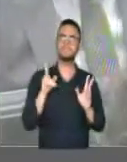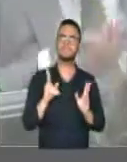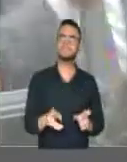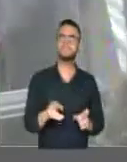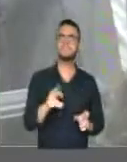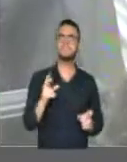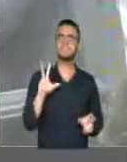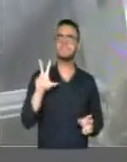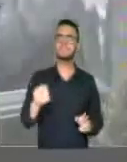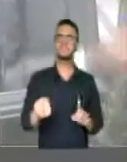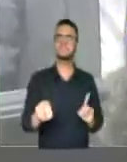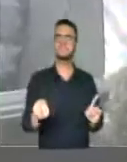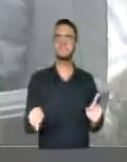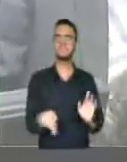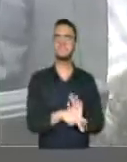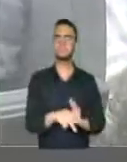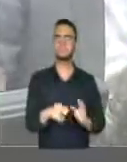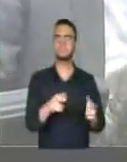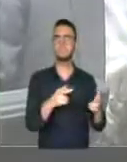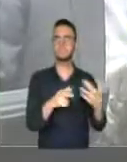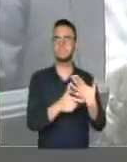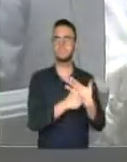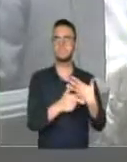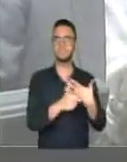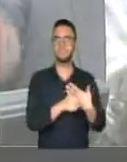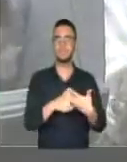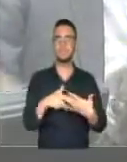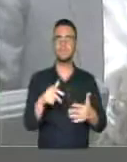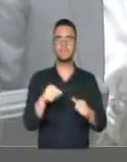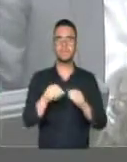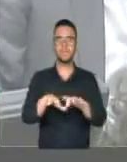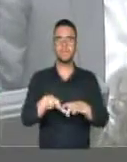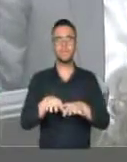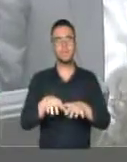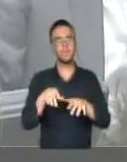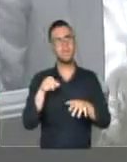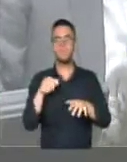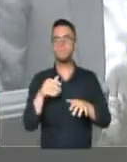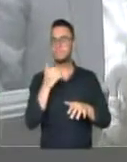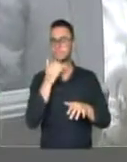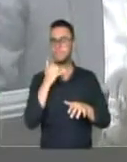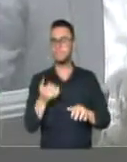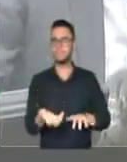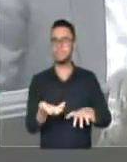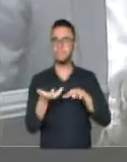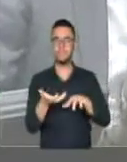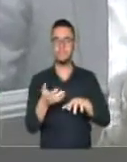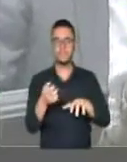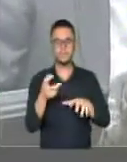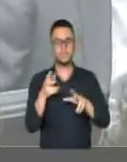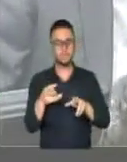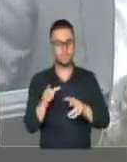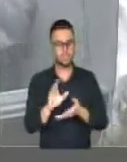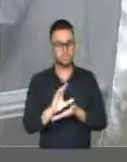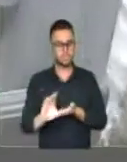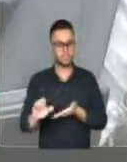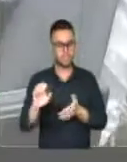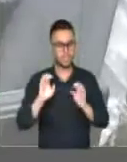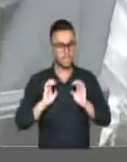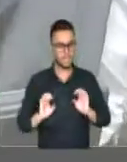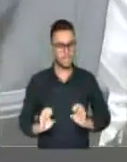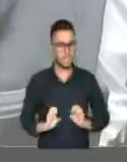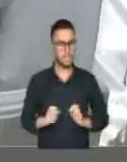negar o próprio papel do parlamento como fiador da ética pública e